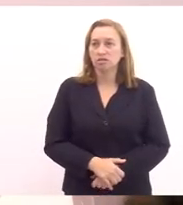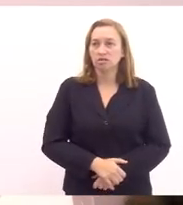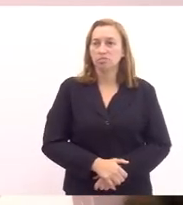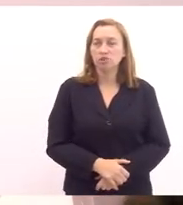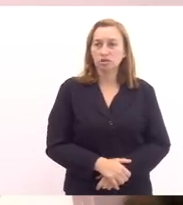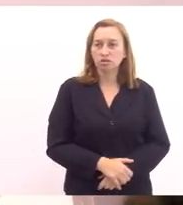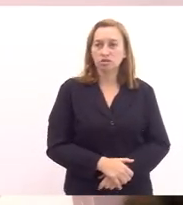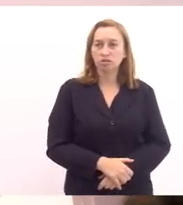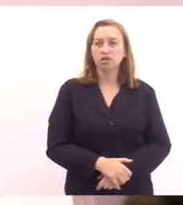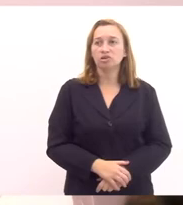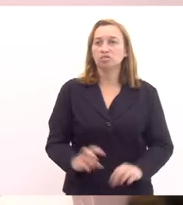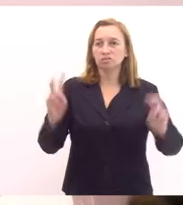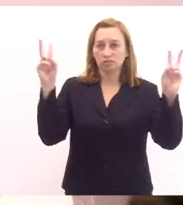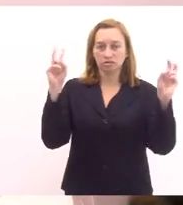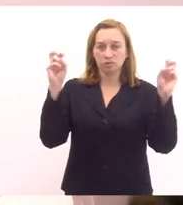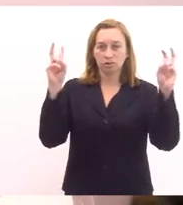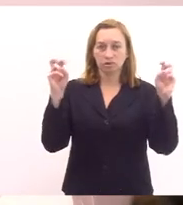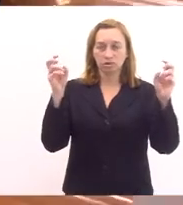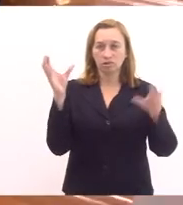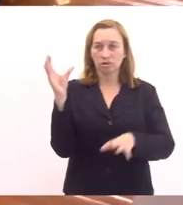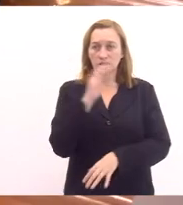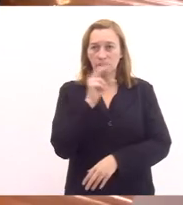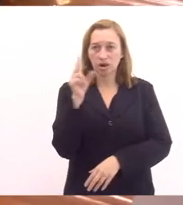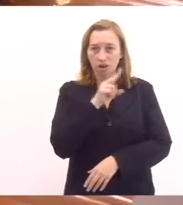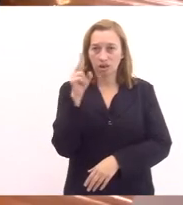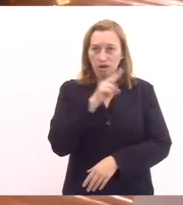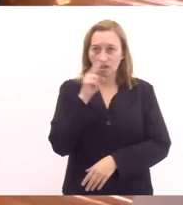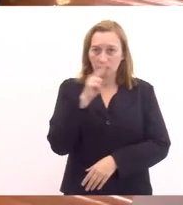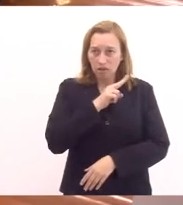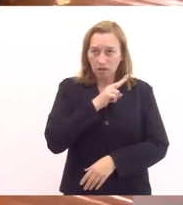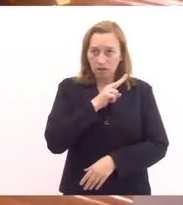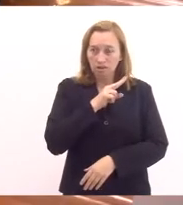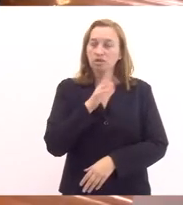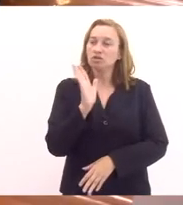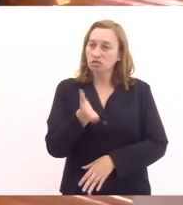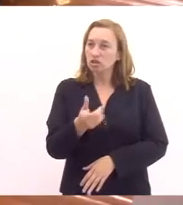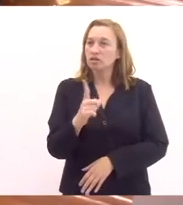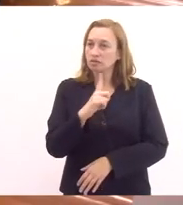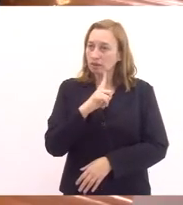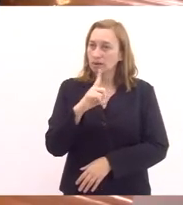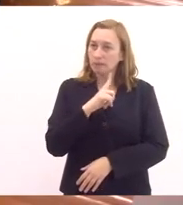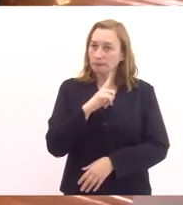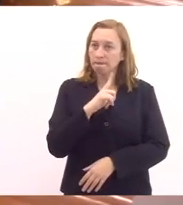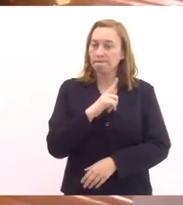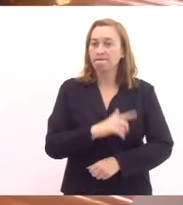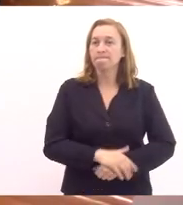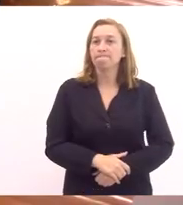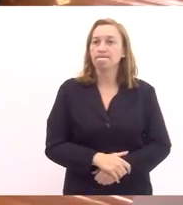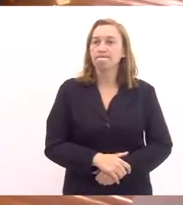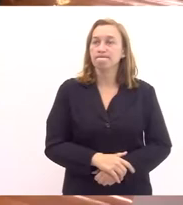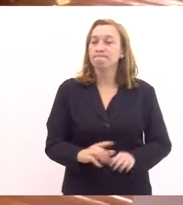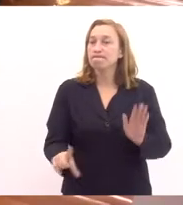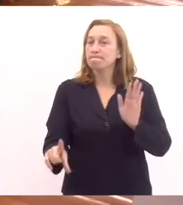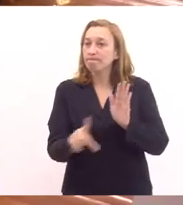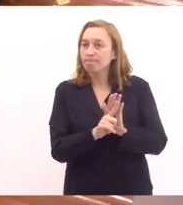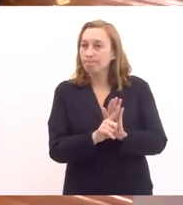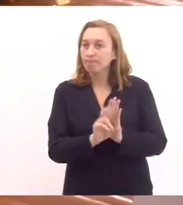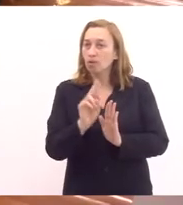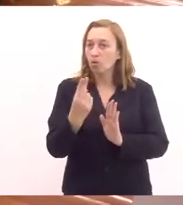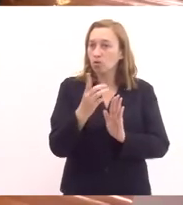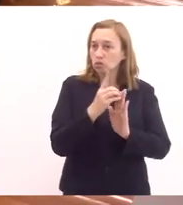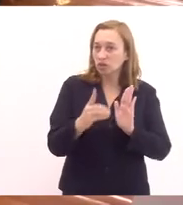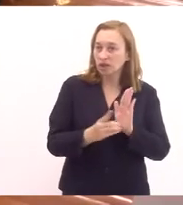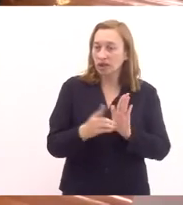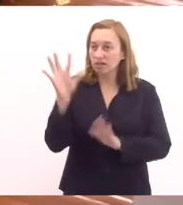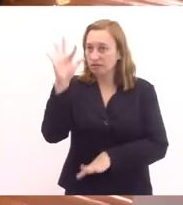olha sobre essa questão rapidamente de algo que já existe e numa lei ou não decreto